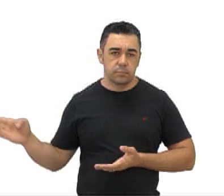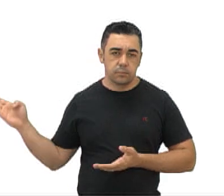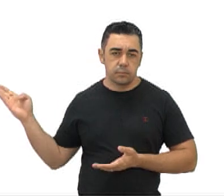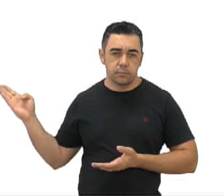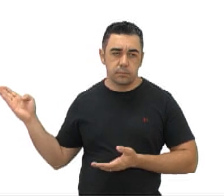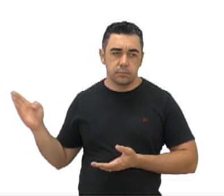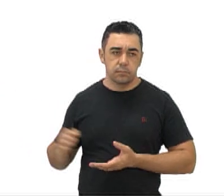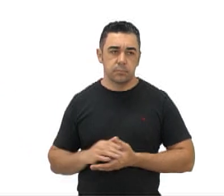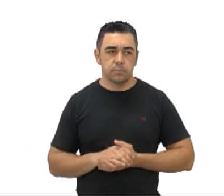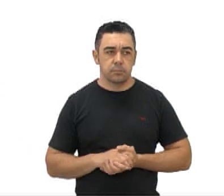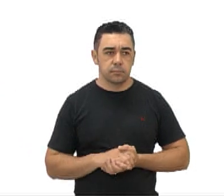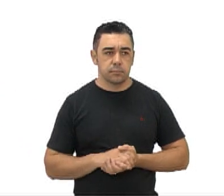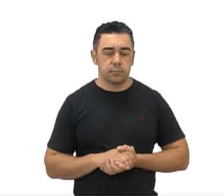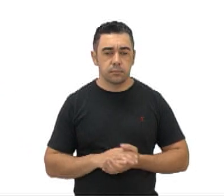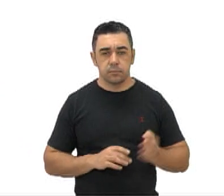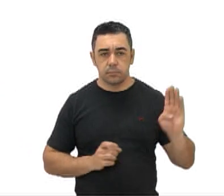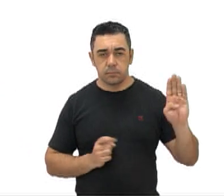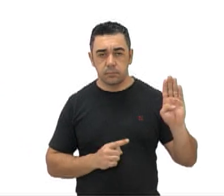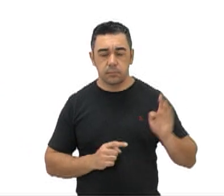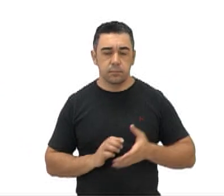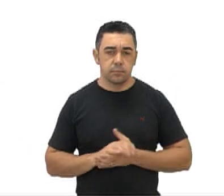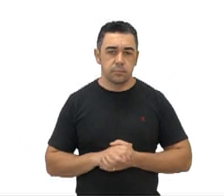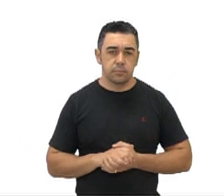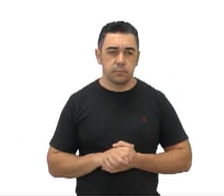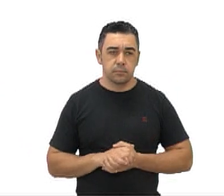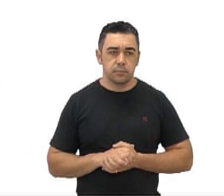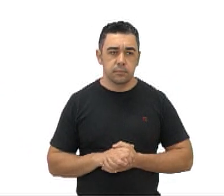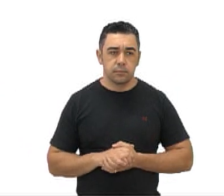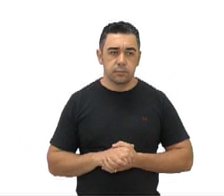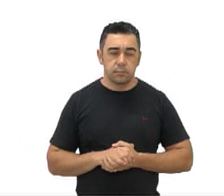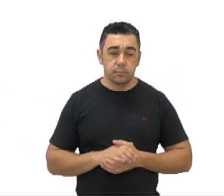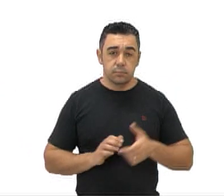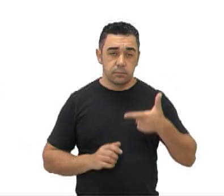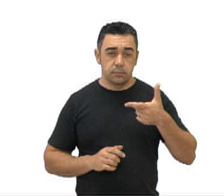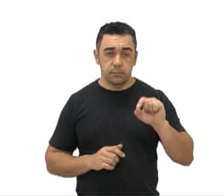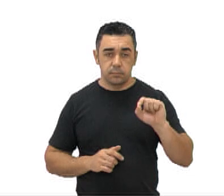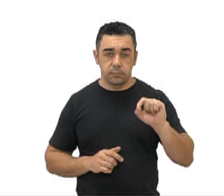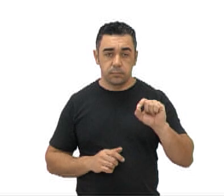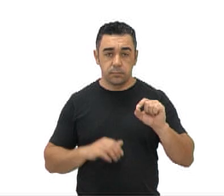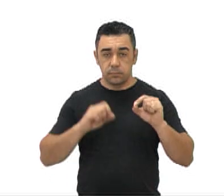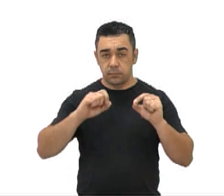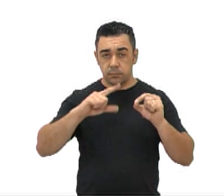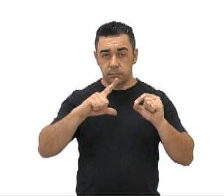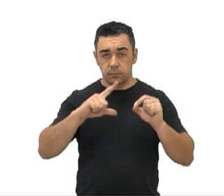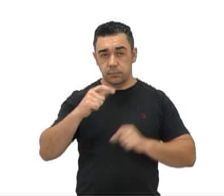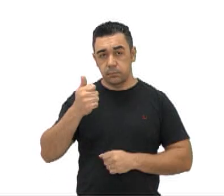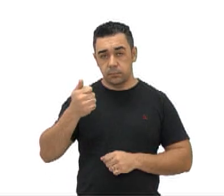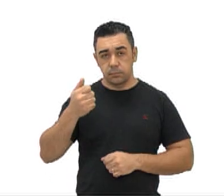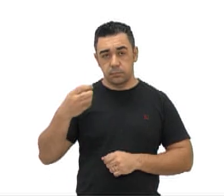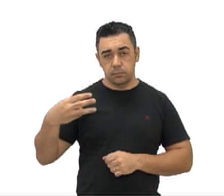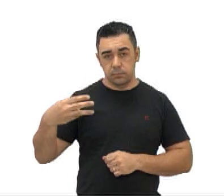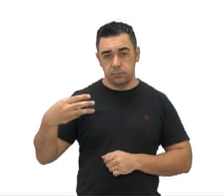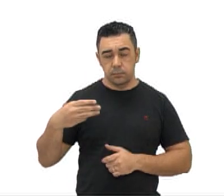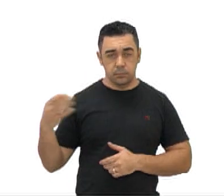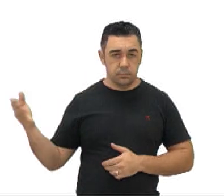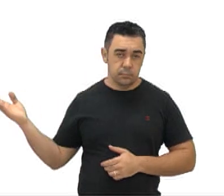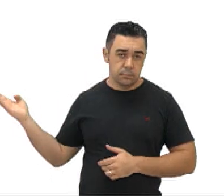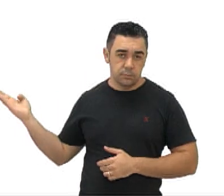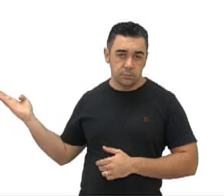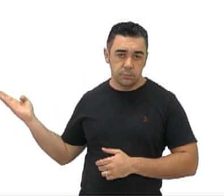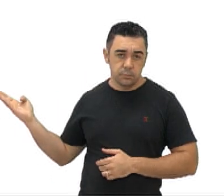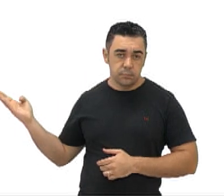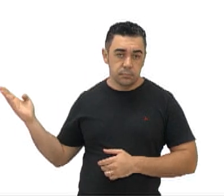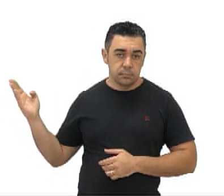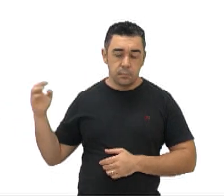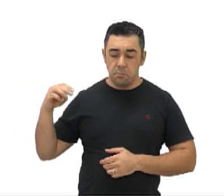27. Na letra B, 20 é maior que 13. Perceba que nesse caso, a